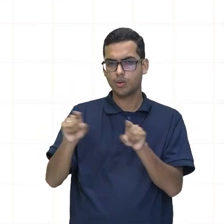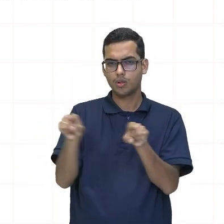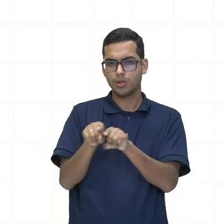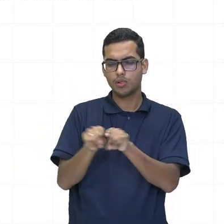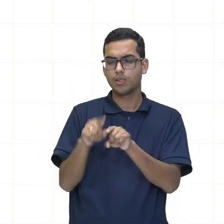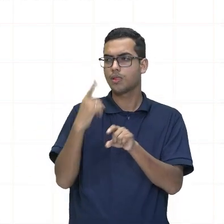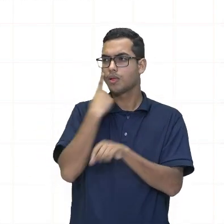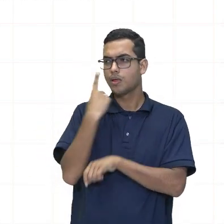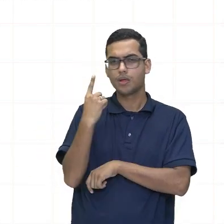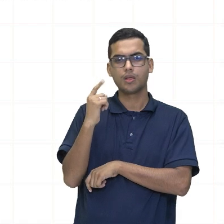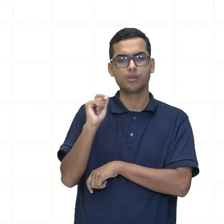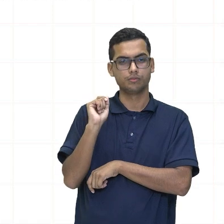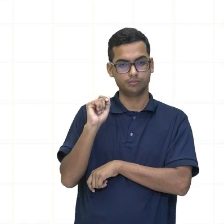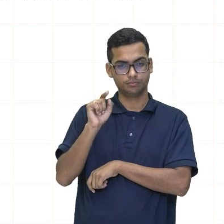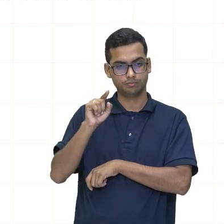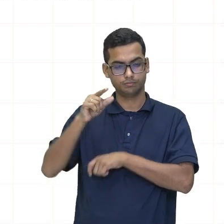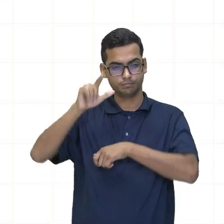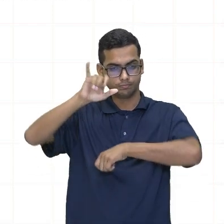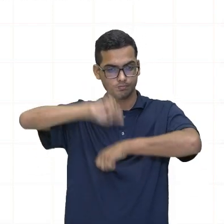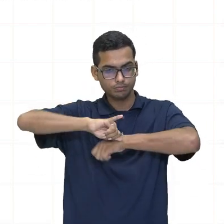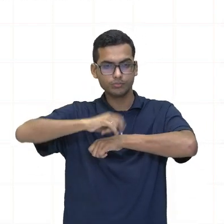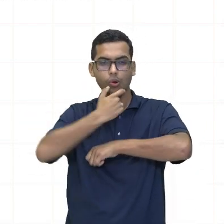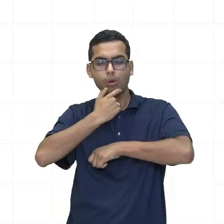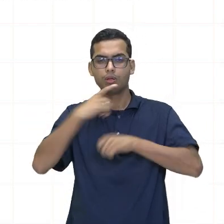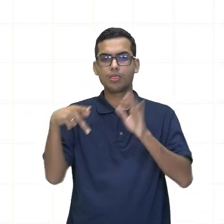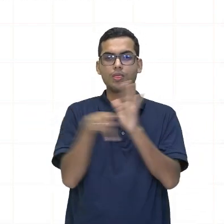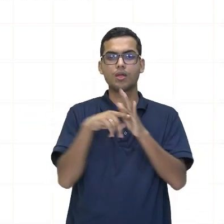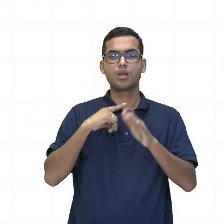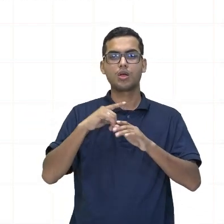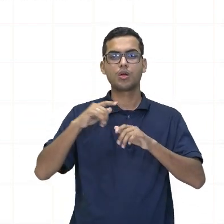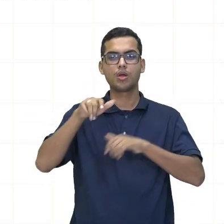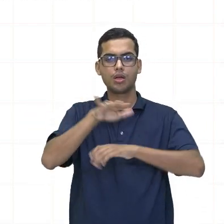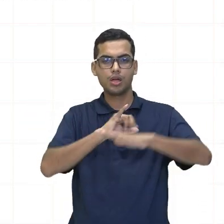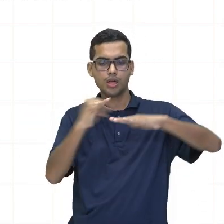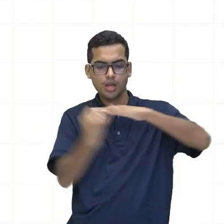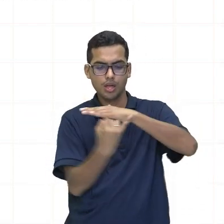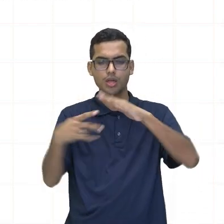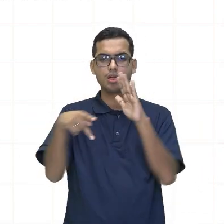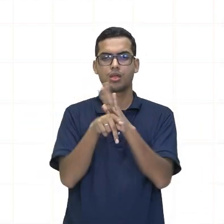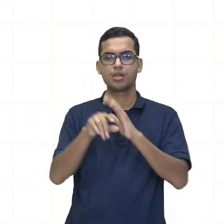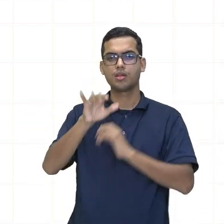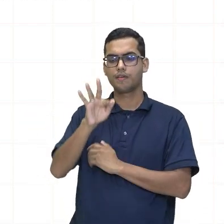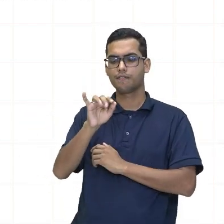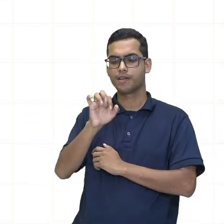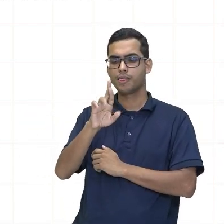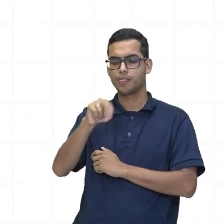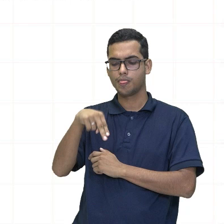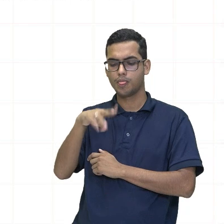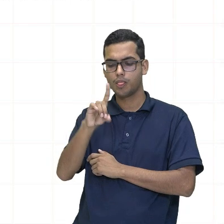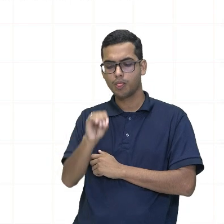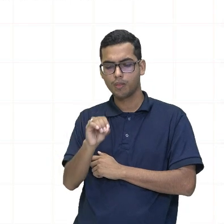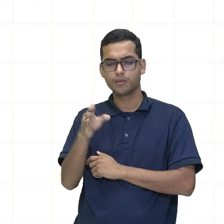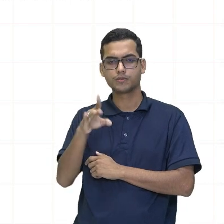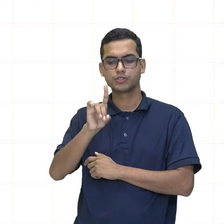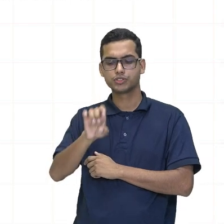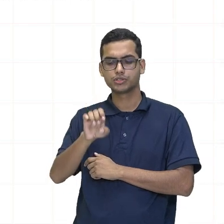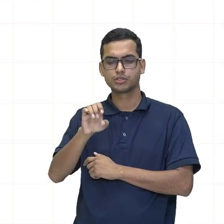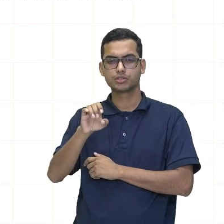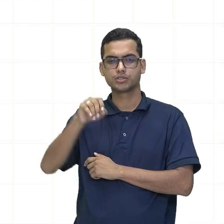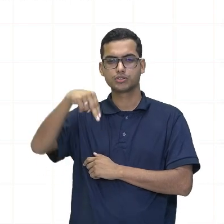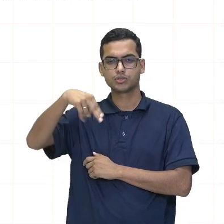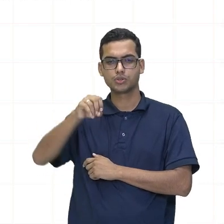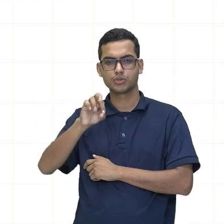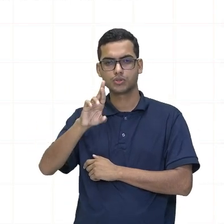Noronha, que está com 2 horas atrasados em relação ao fuso de Greenwich. Nós temos as ilhas de São Paulo e